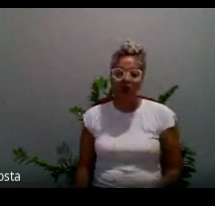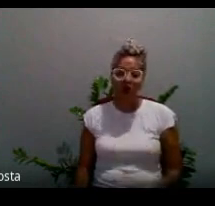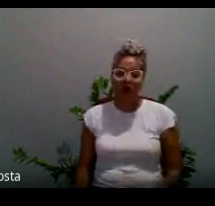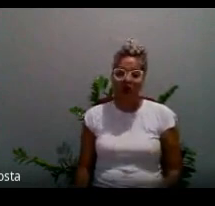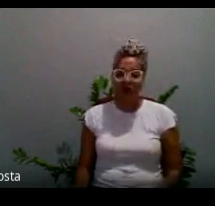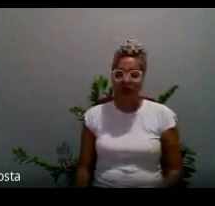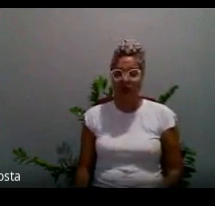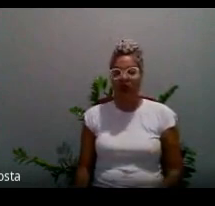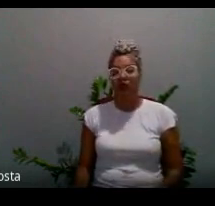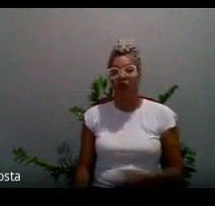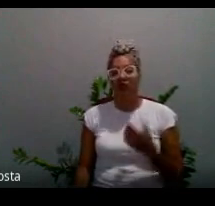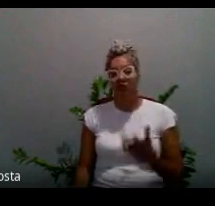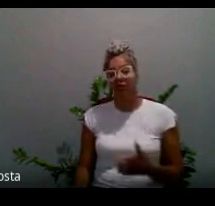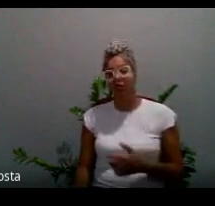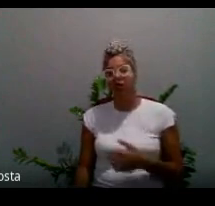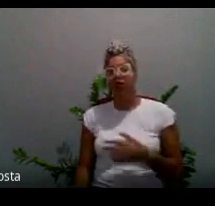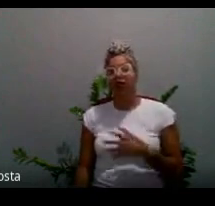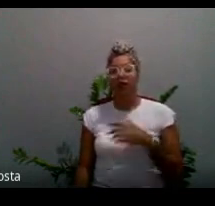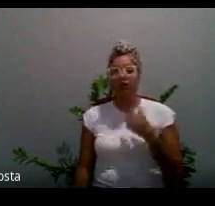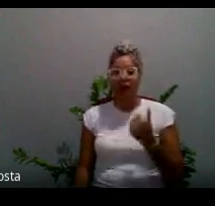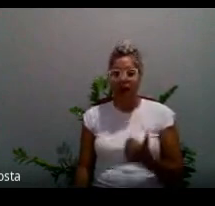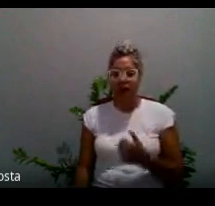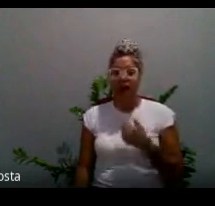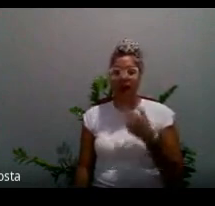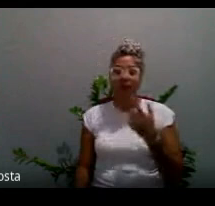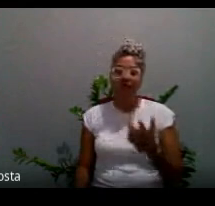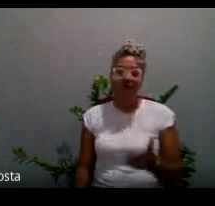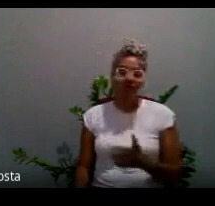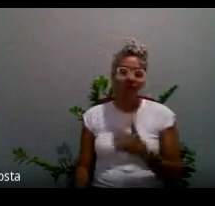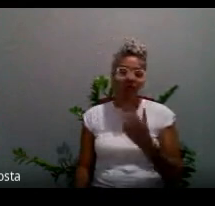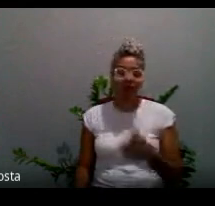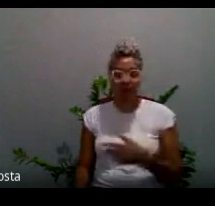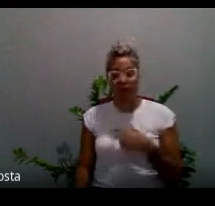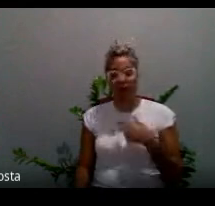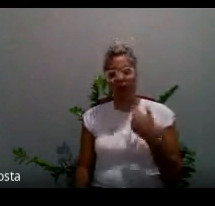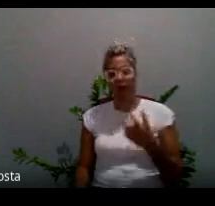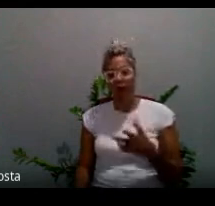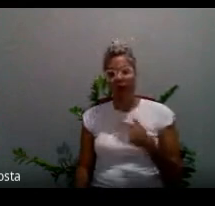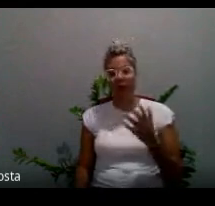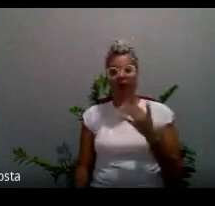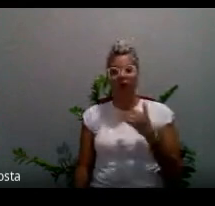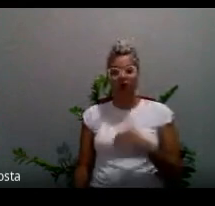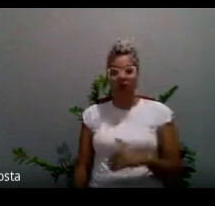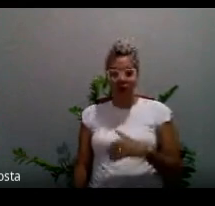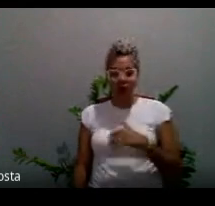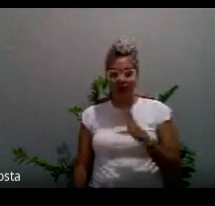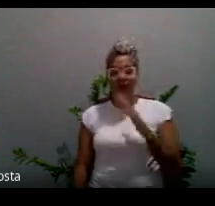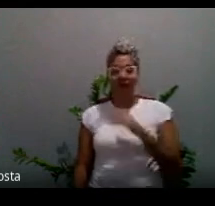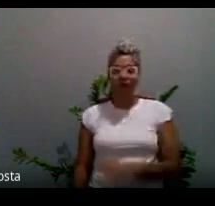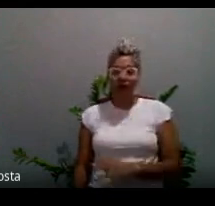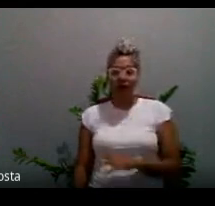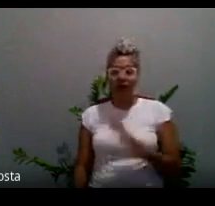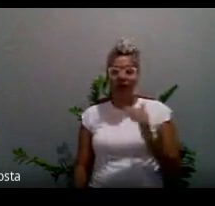de interação, de visualização, as pessoas compartilham, as pessoas veem, comentam, né, curtem, falam sobre, visitam